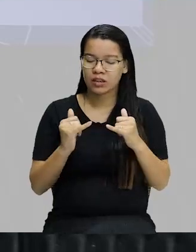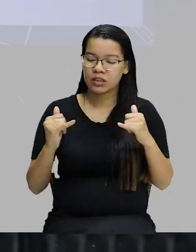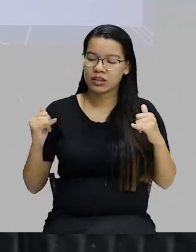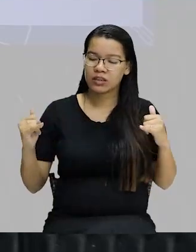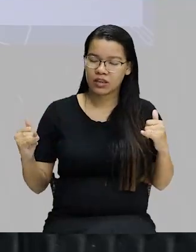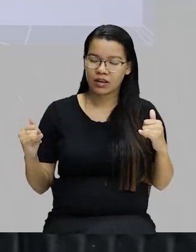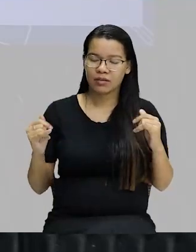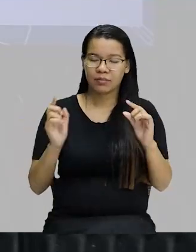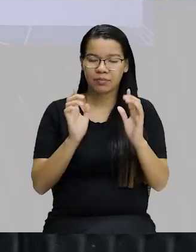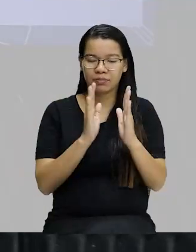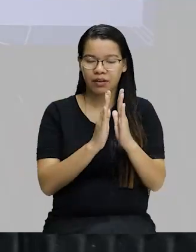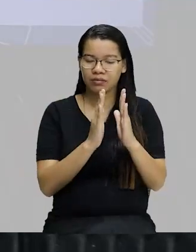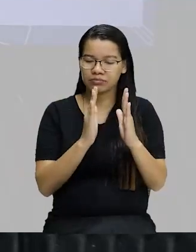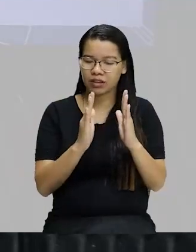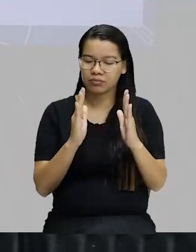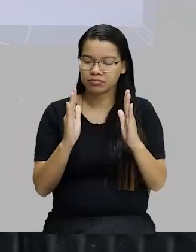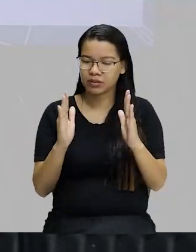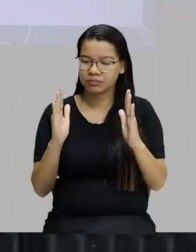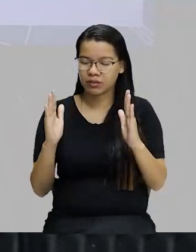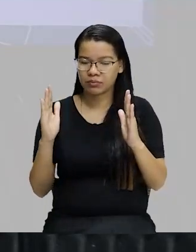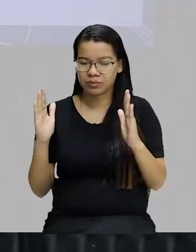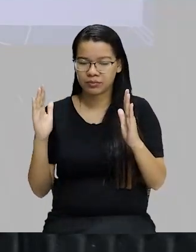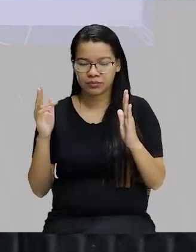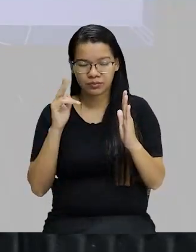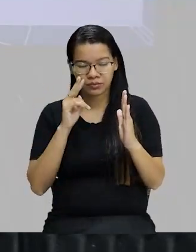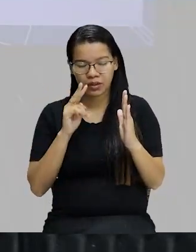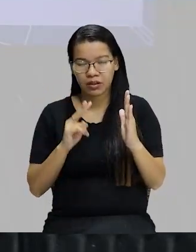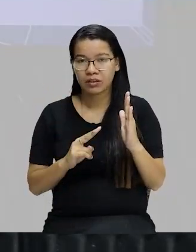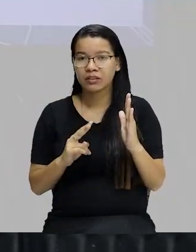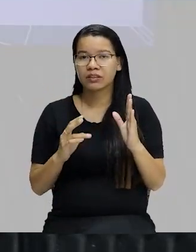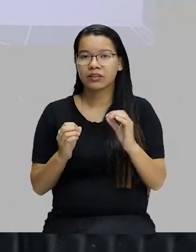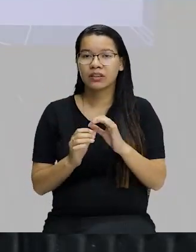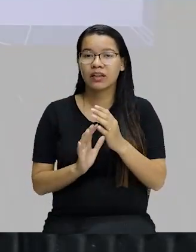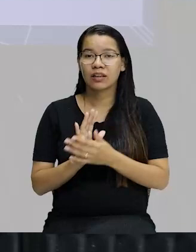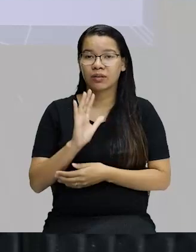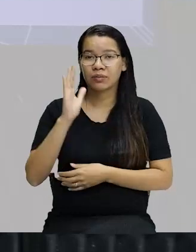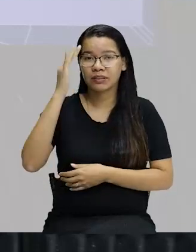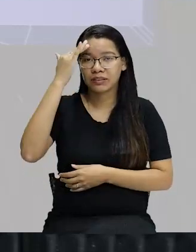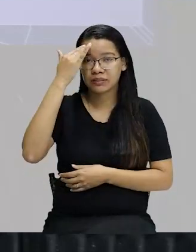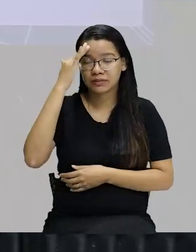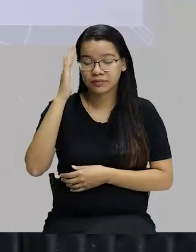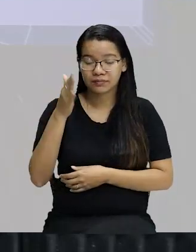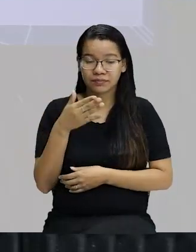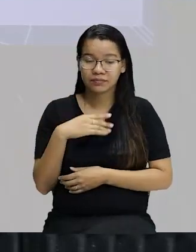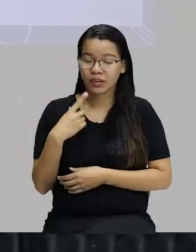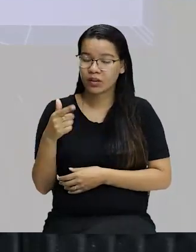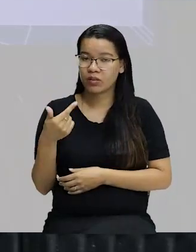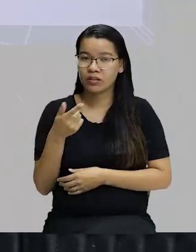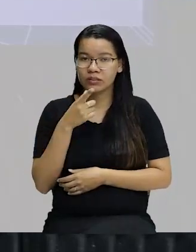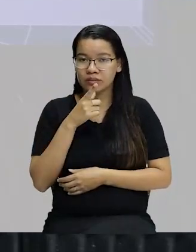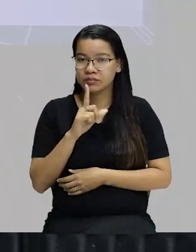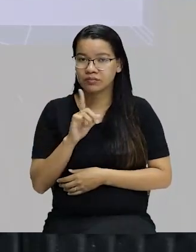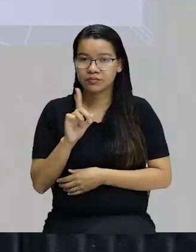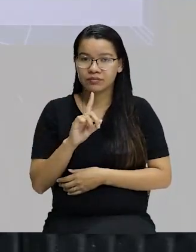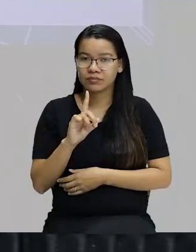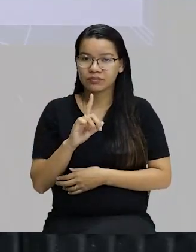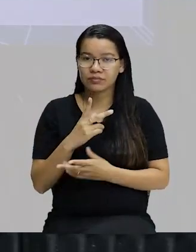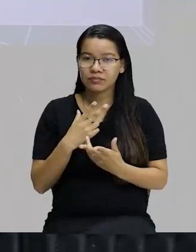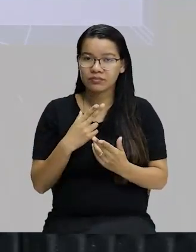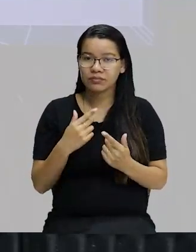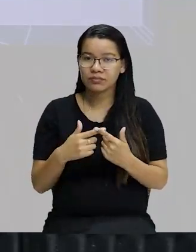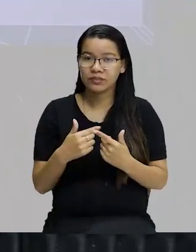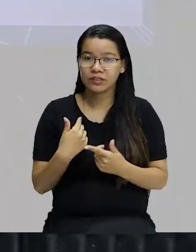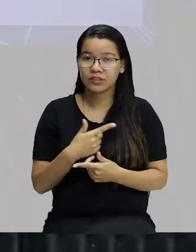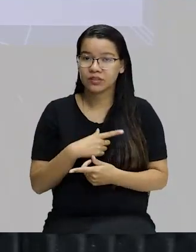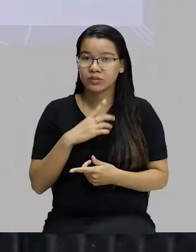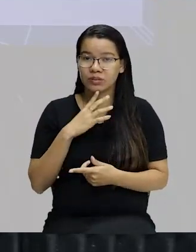por linha, que você vai decodificando e criando uma compreensão. A leitura em língua estrangeira não é assim, porque a gente não conhece todas as